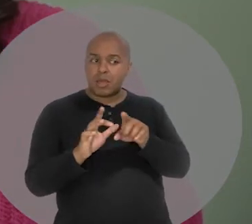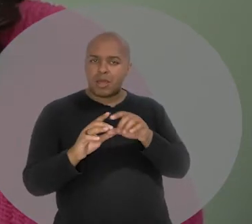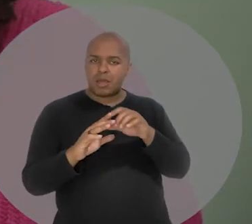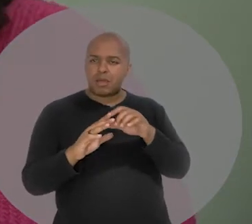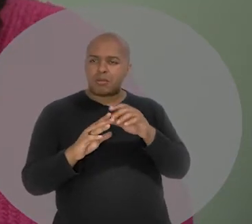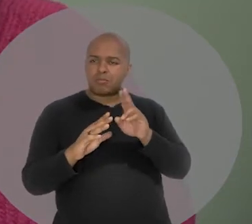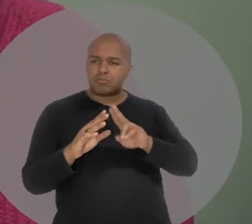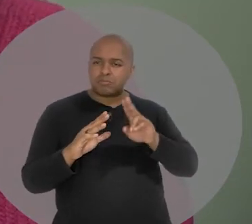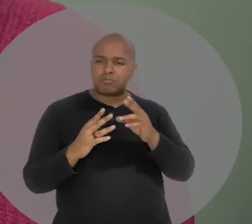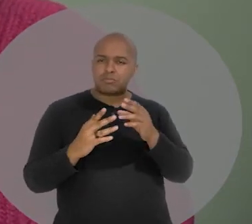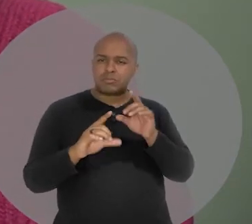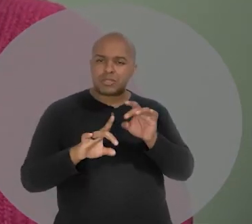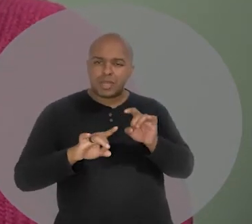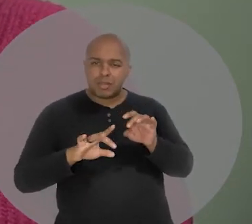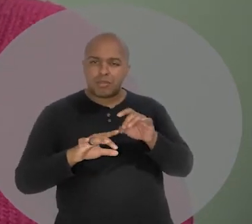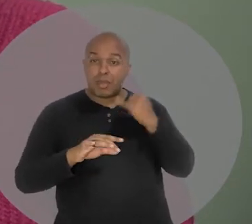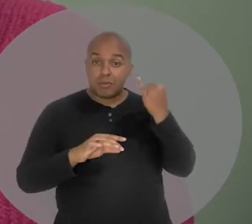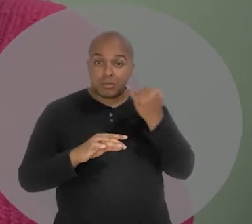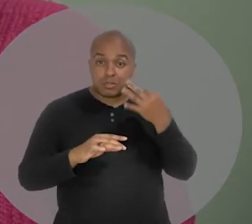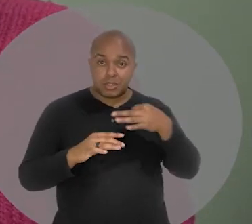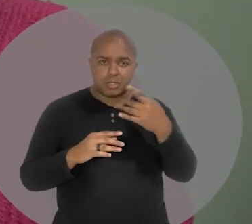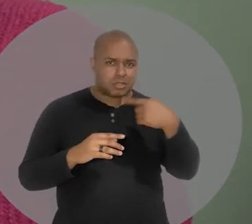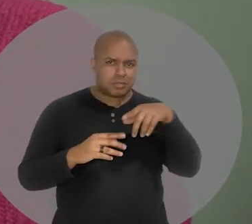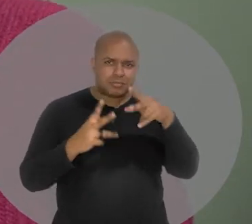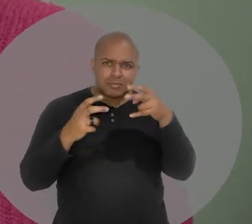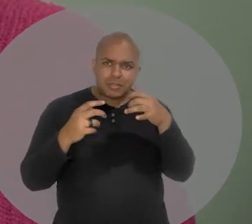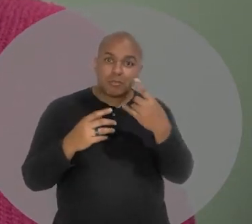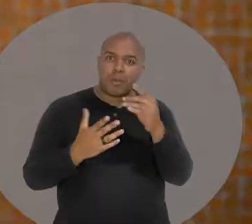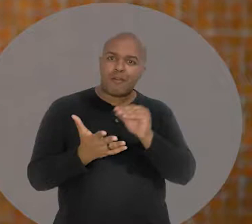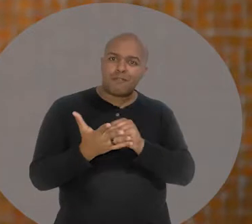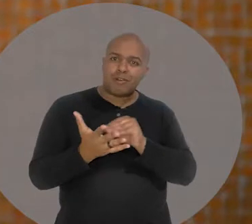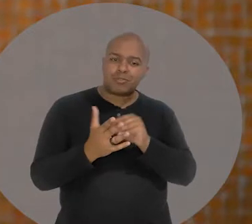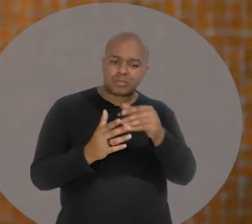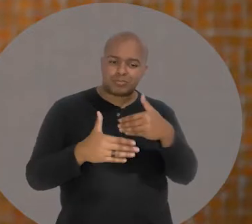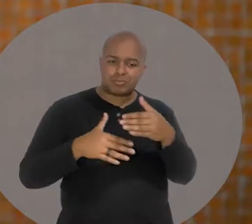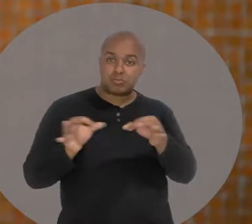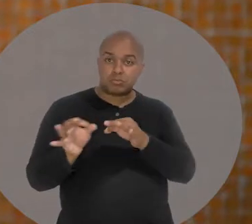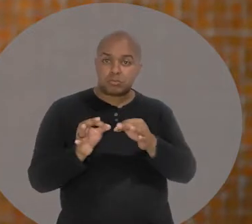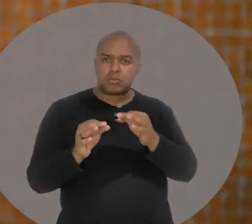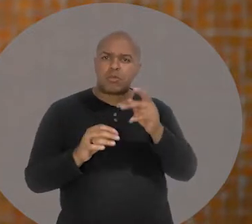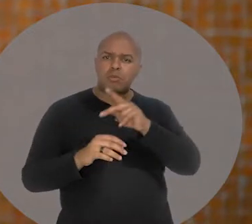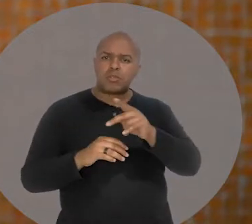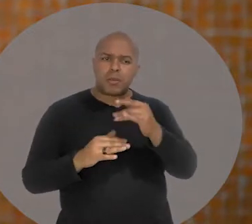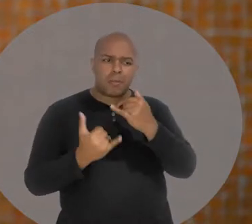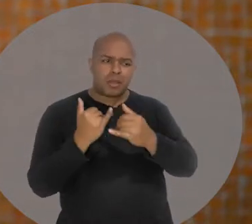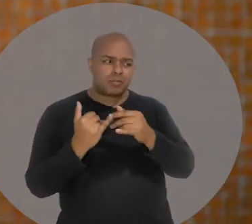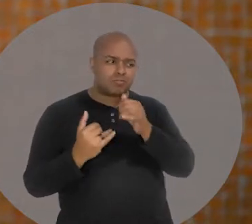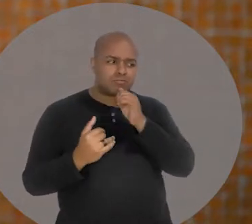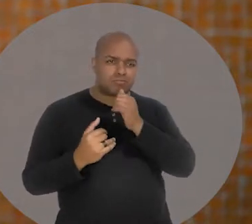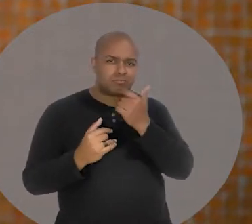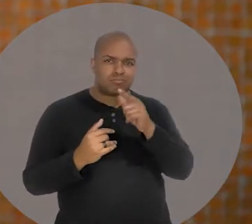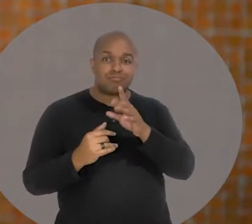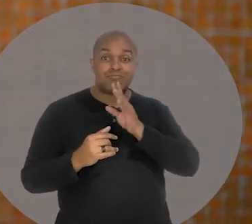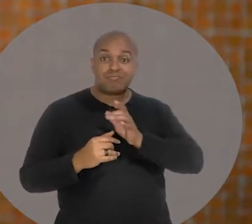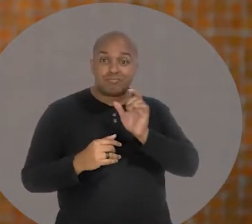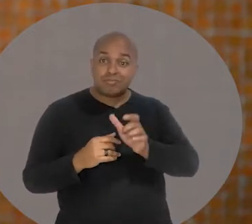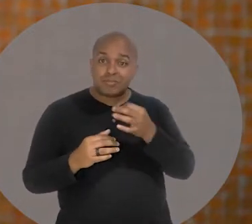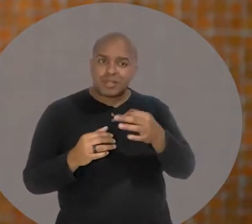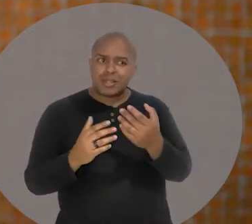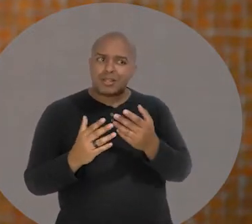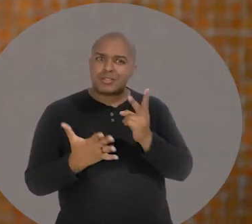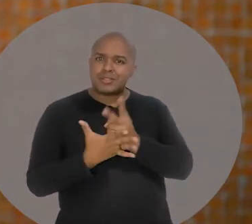quanto técnico é importante e a gente percebe uma falta desse preparo. Os professores parecem que ainda não têm conhecimento.